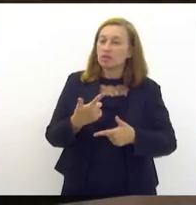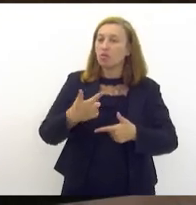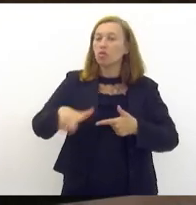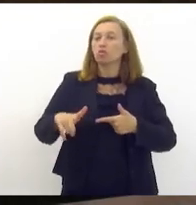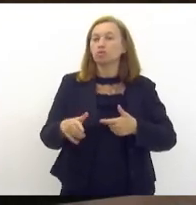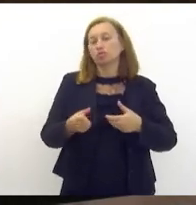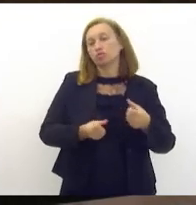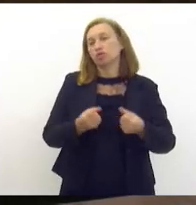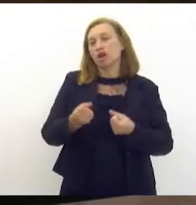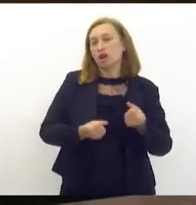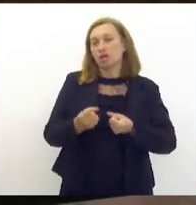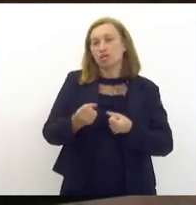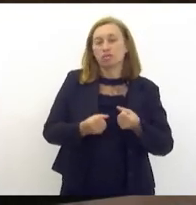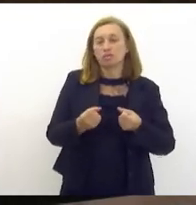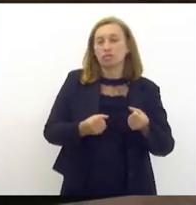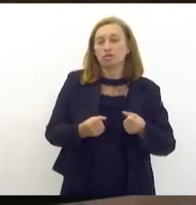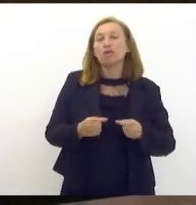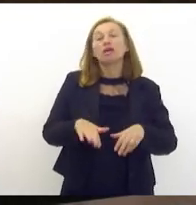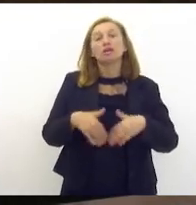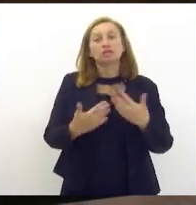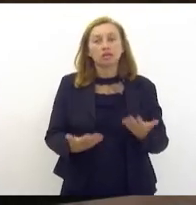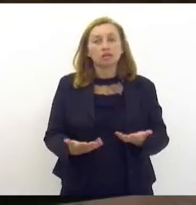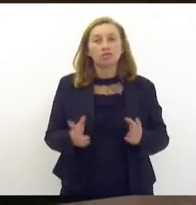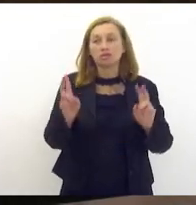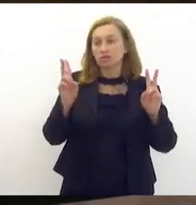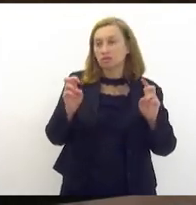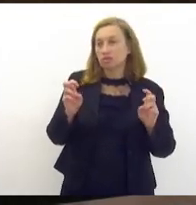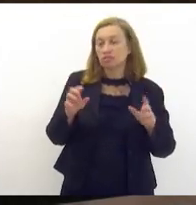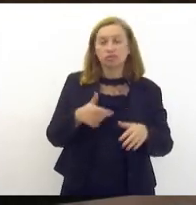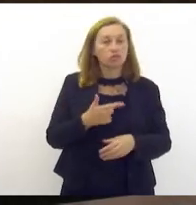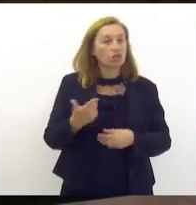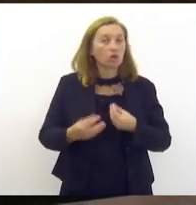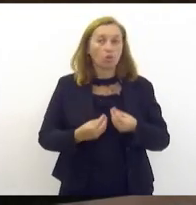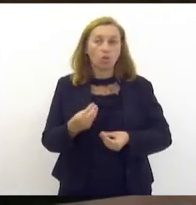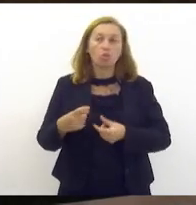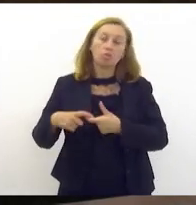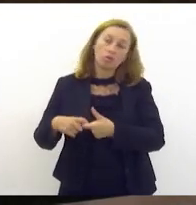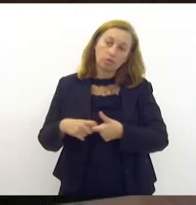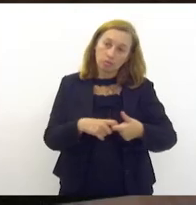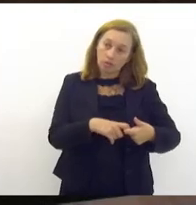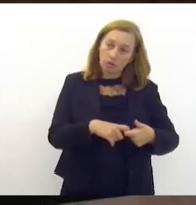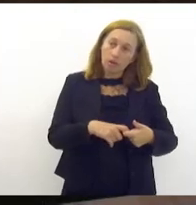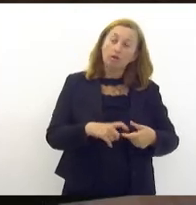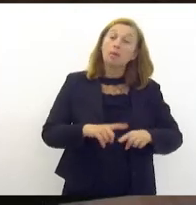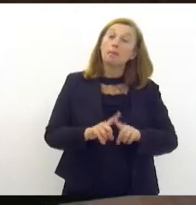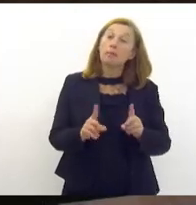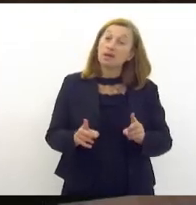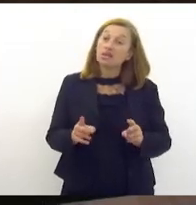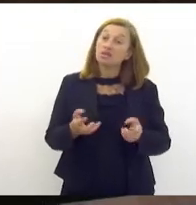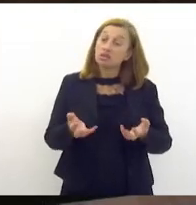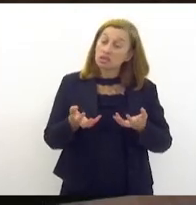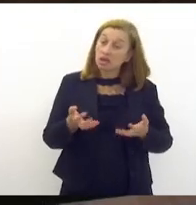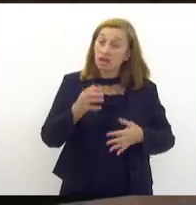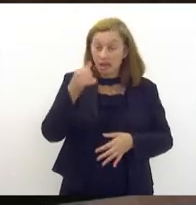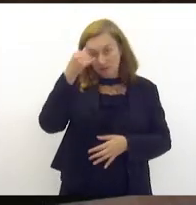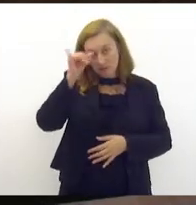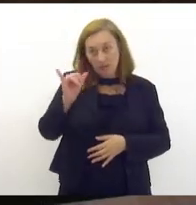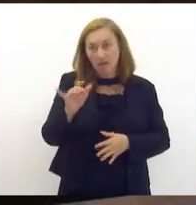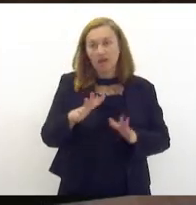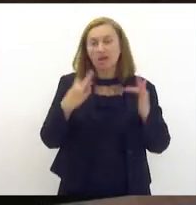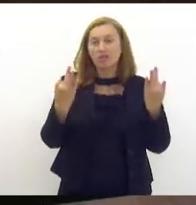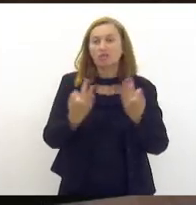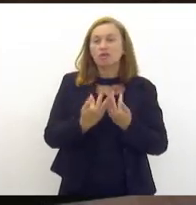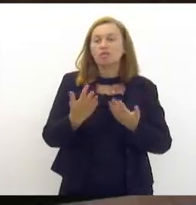população. Portanto, nesses casos, não tem jeito, o veículo será rebocado, mas a gente quer evitar que a família tenha